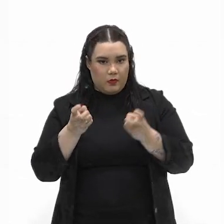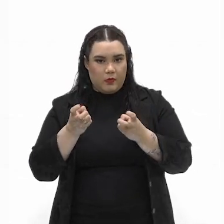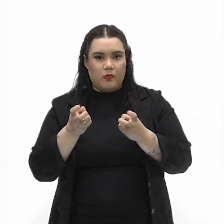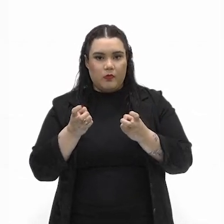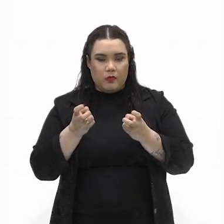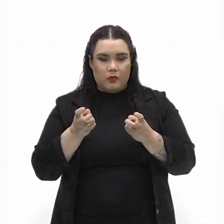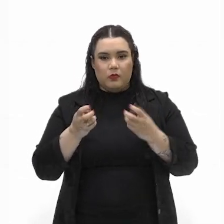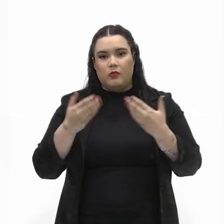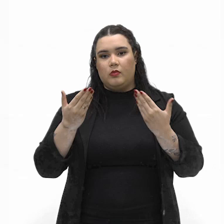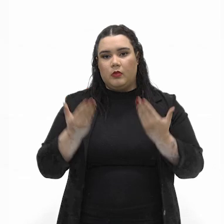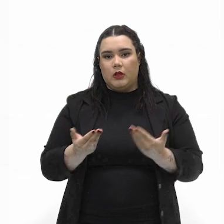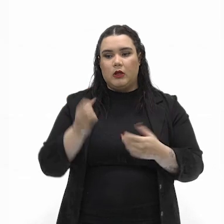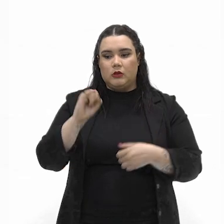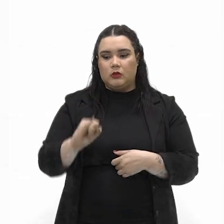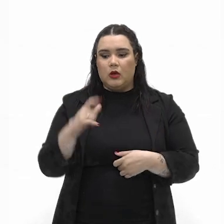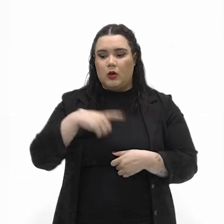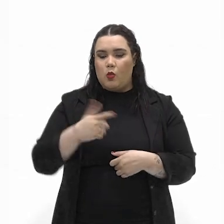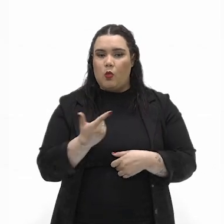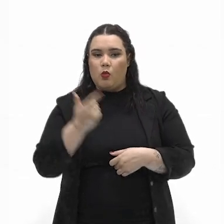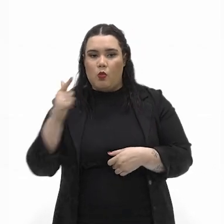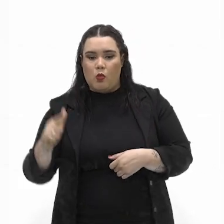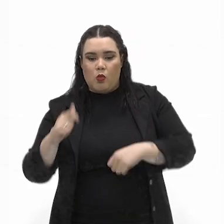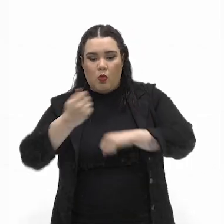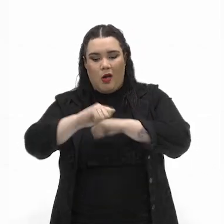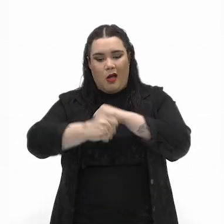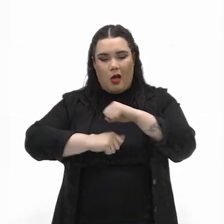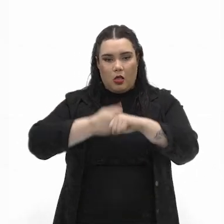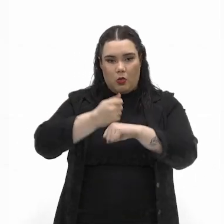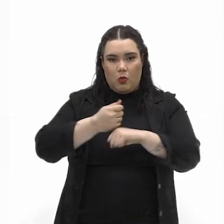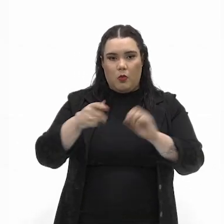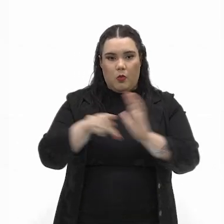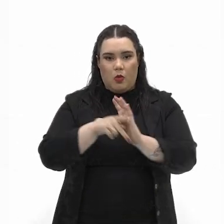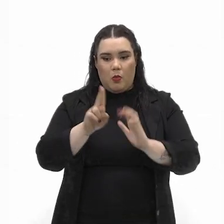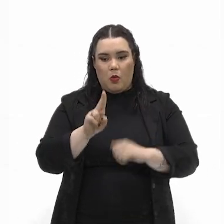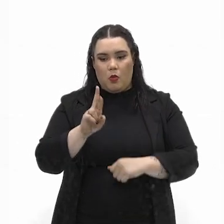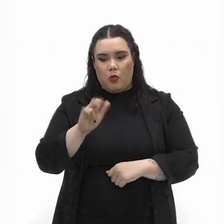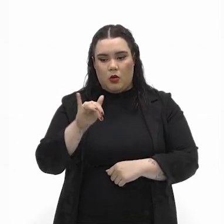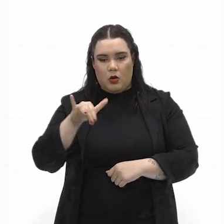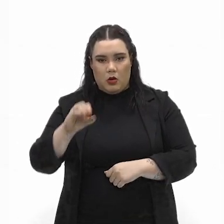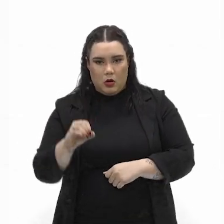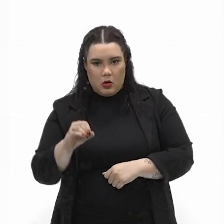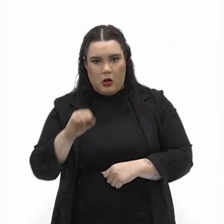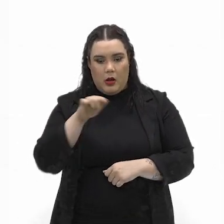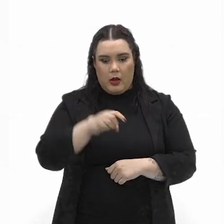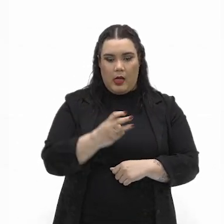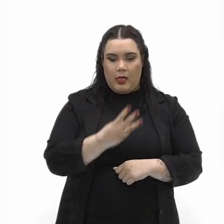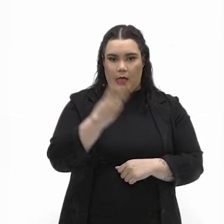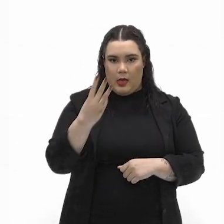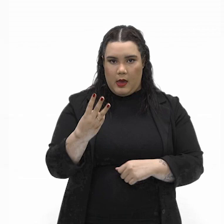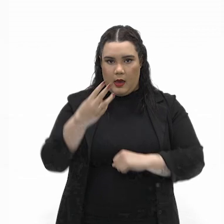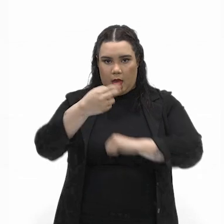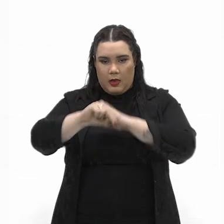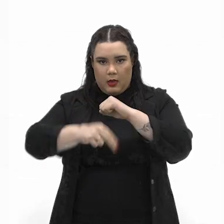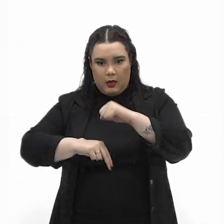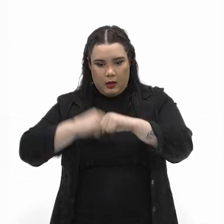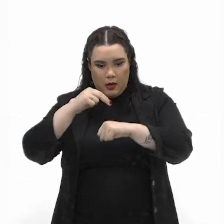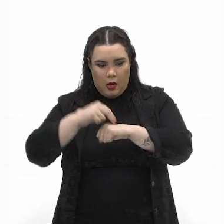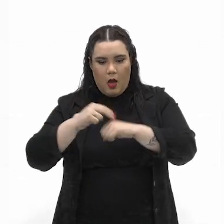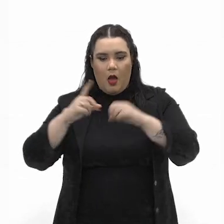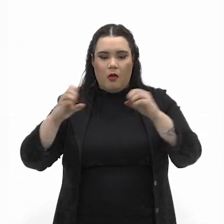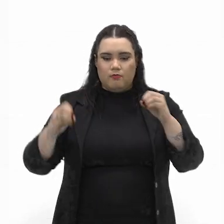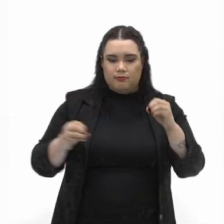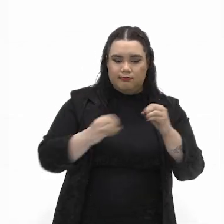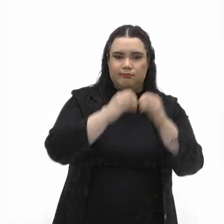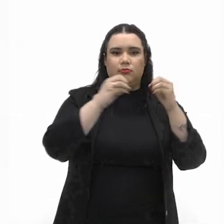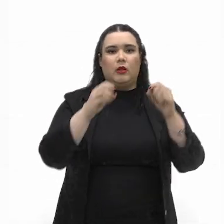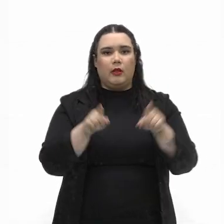tiver outros átomos de urânio na frente, esses outros 3 nêutrons que foram gerados, eles vão bater nesses